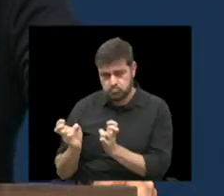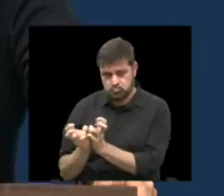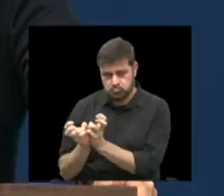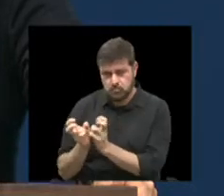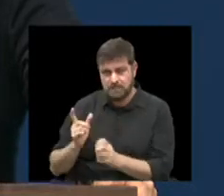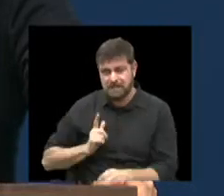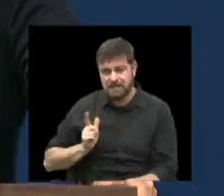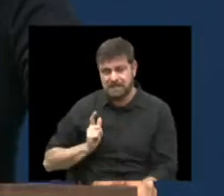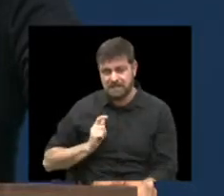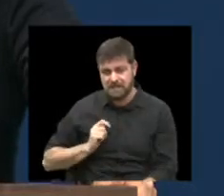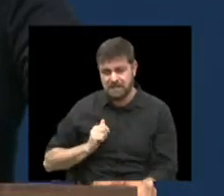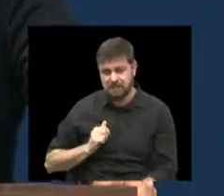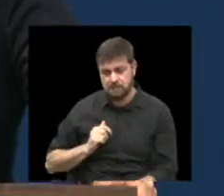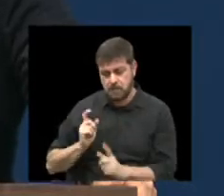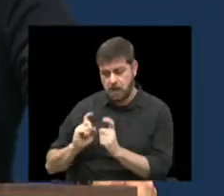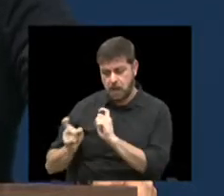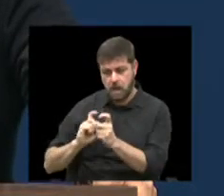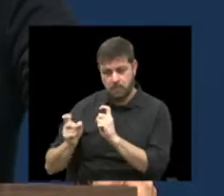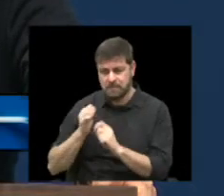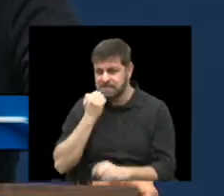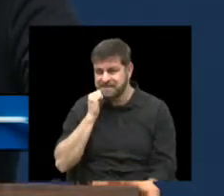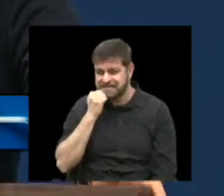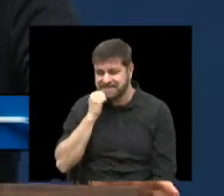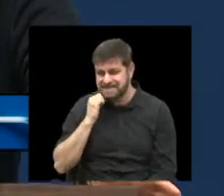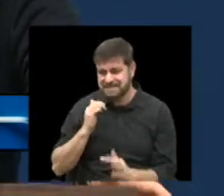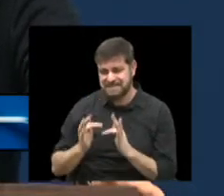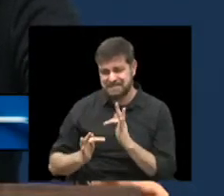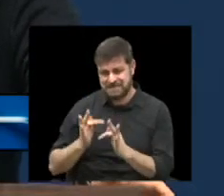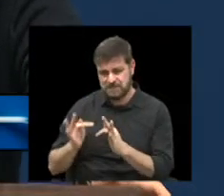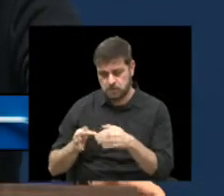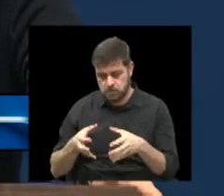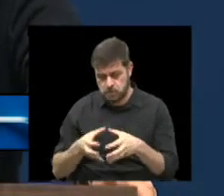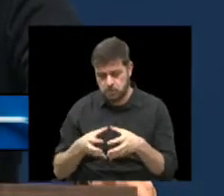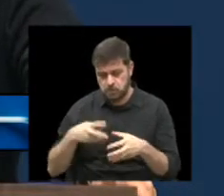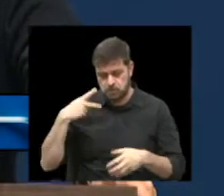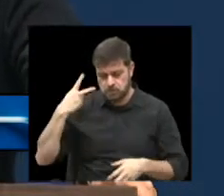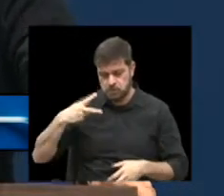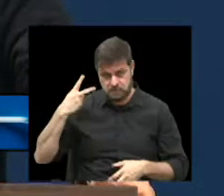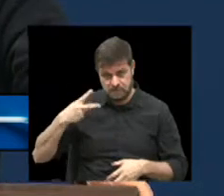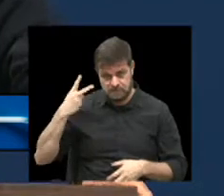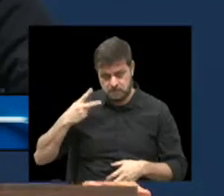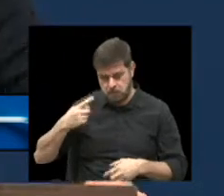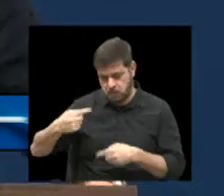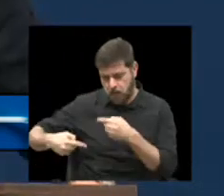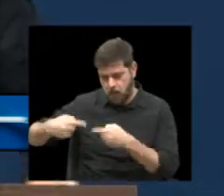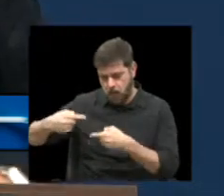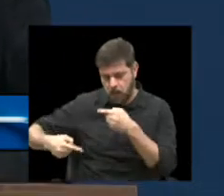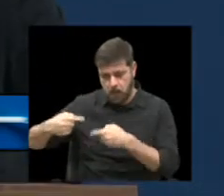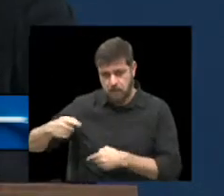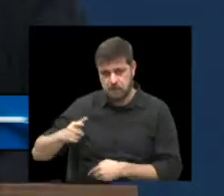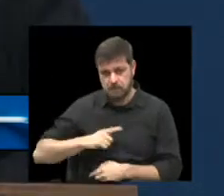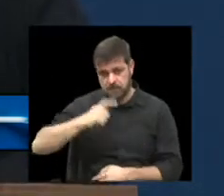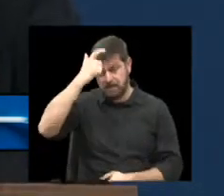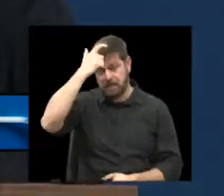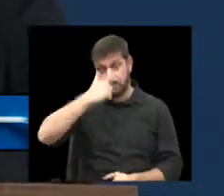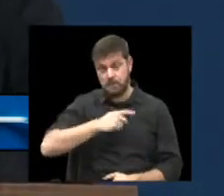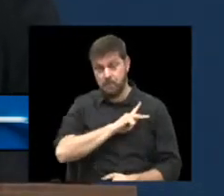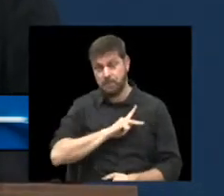de Ciência e Tecnologia dessa casa, essa comissão que é permanente e que tem o privilégio de presidi-la. E uma